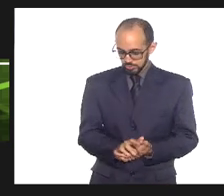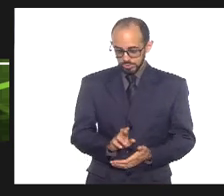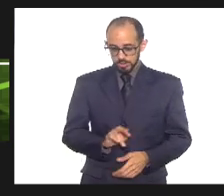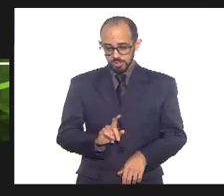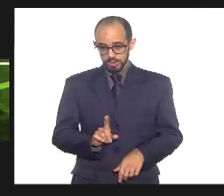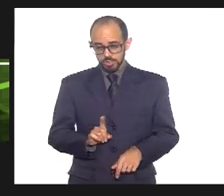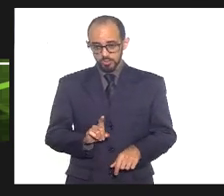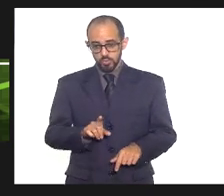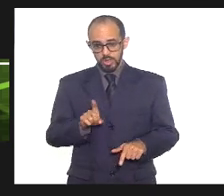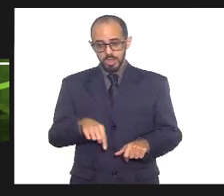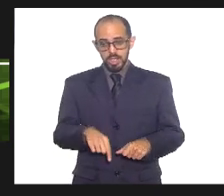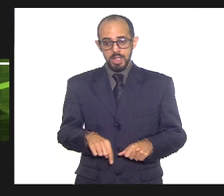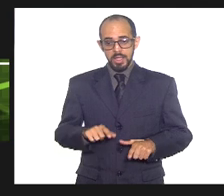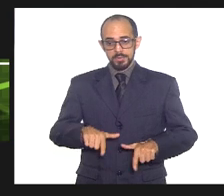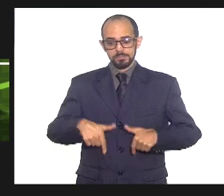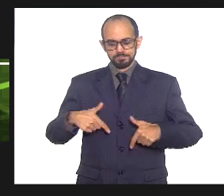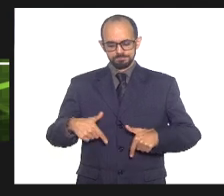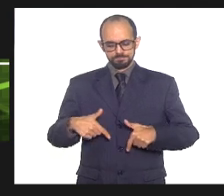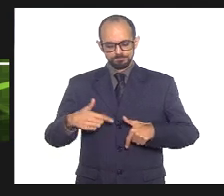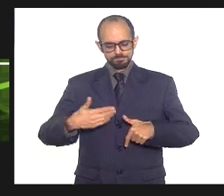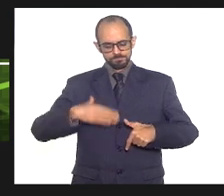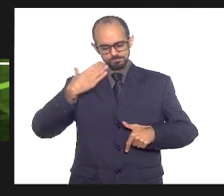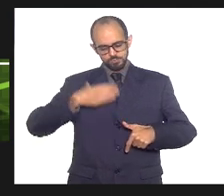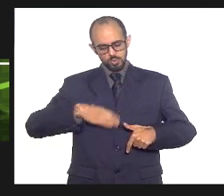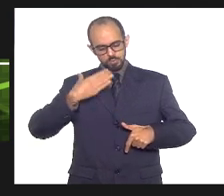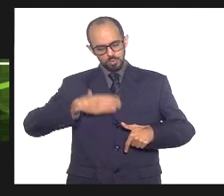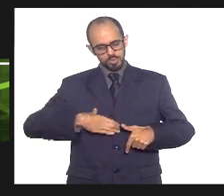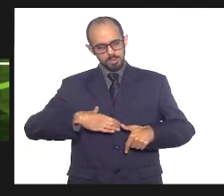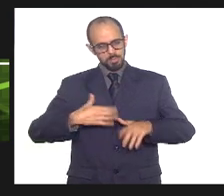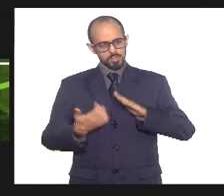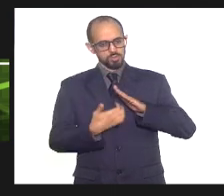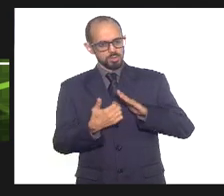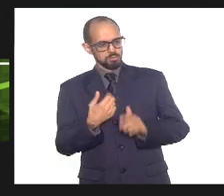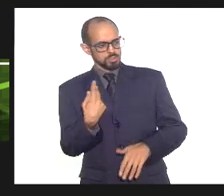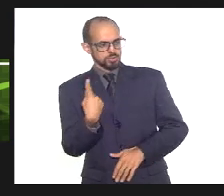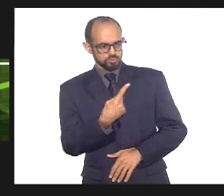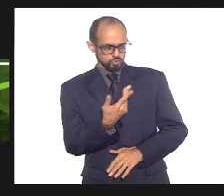a posição da Tortal, né?